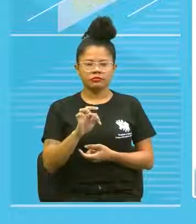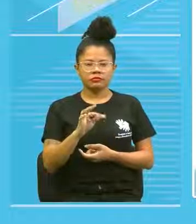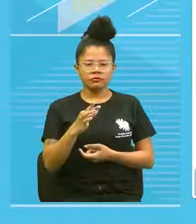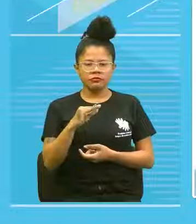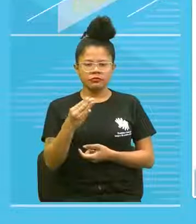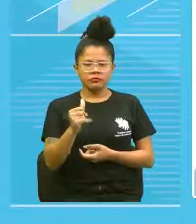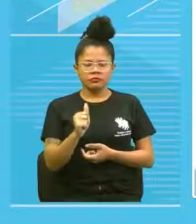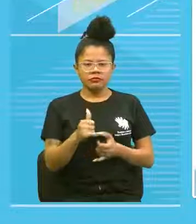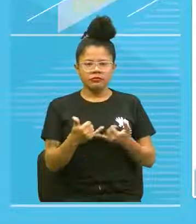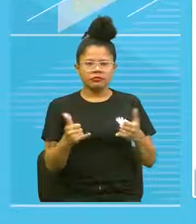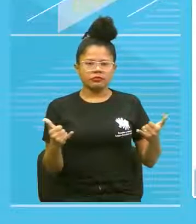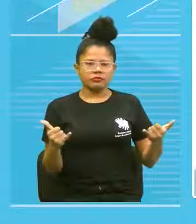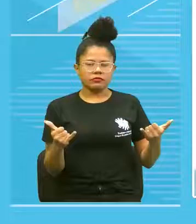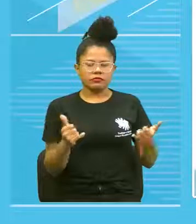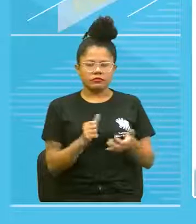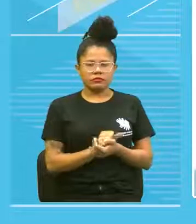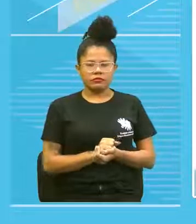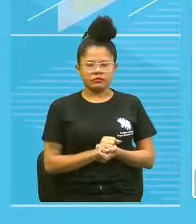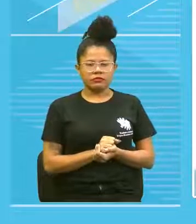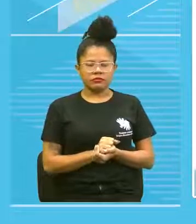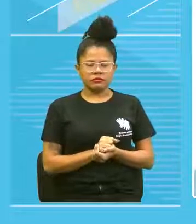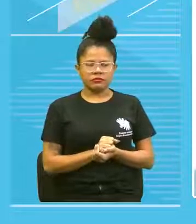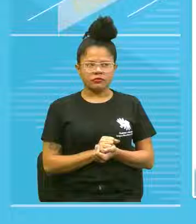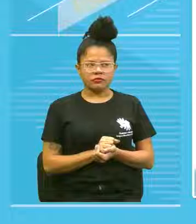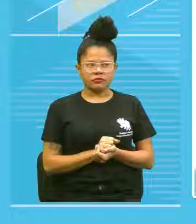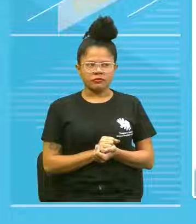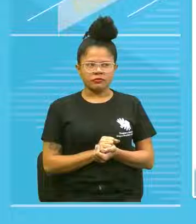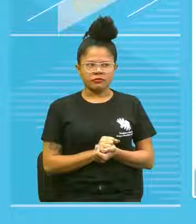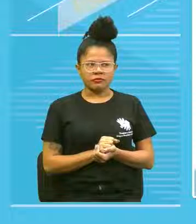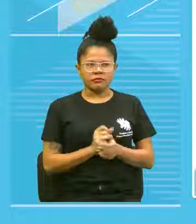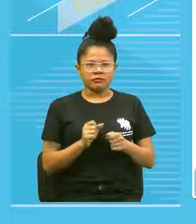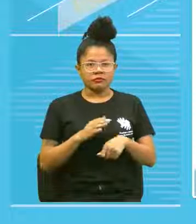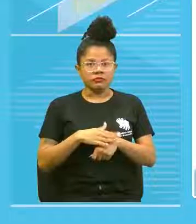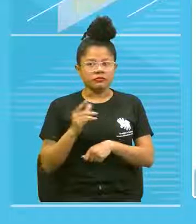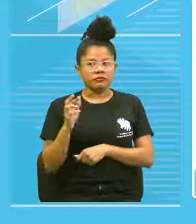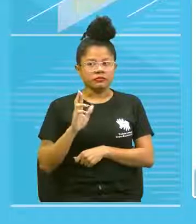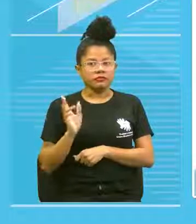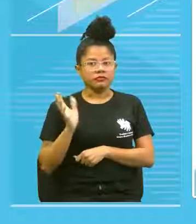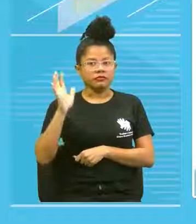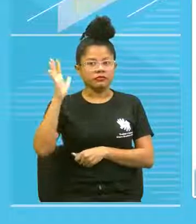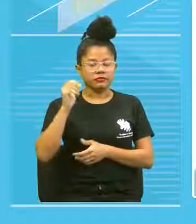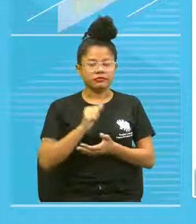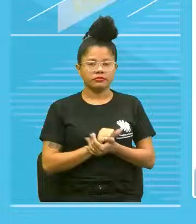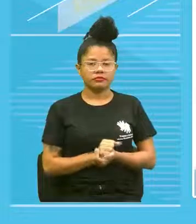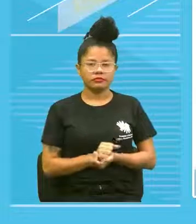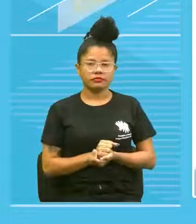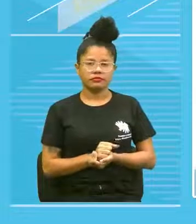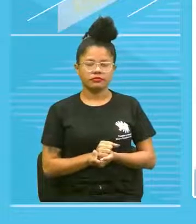das termelétricas O que são mais caras